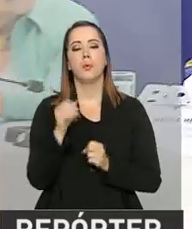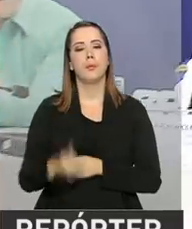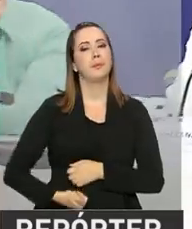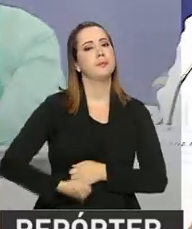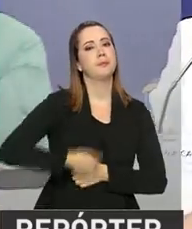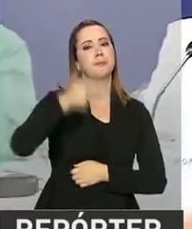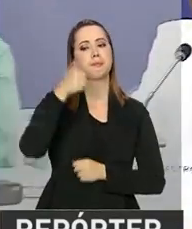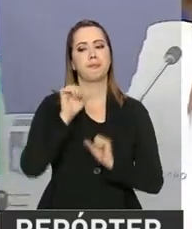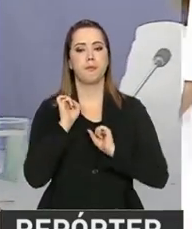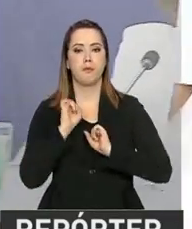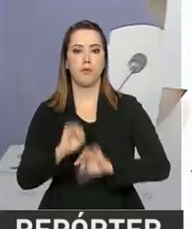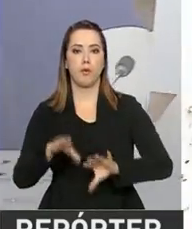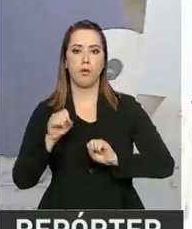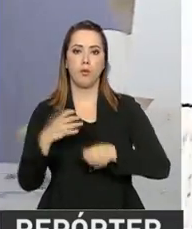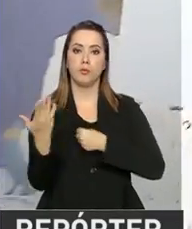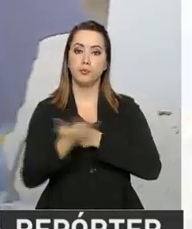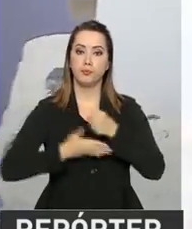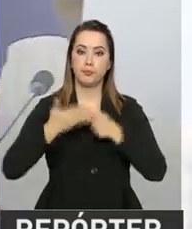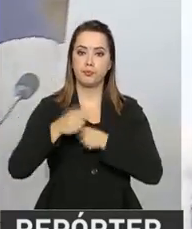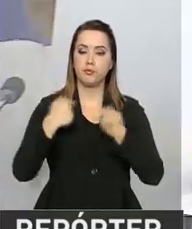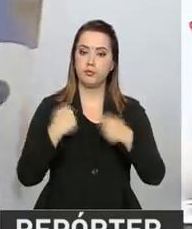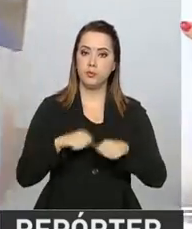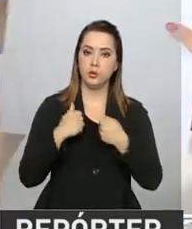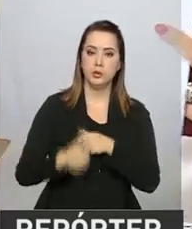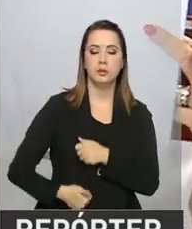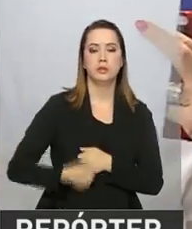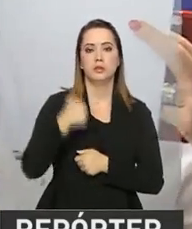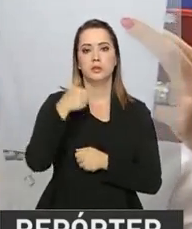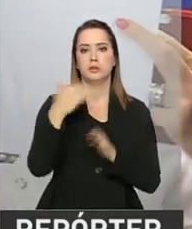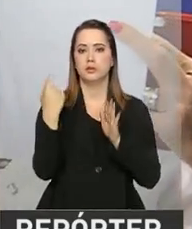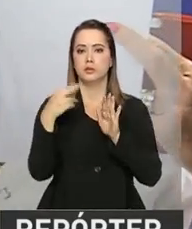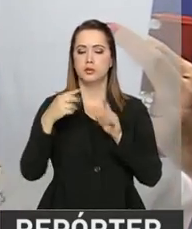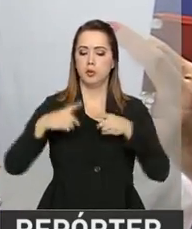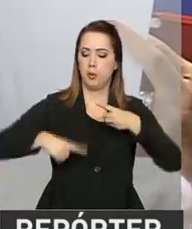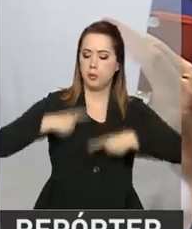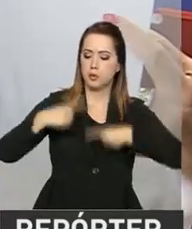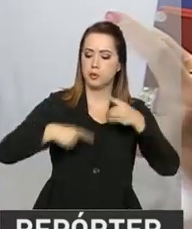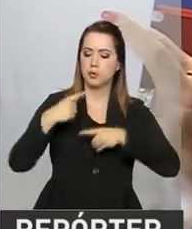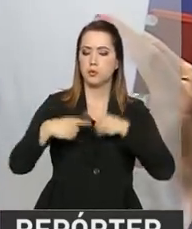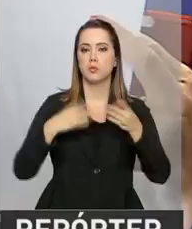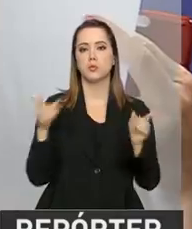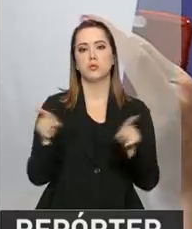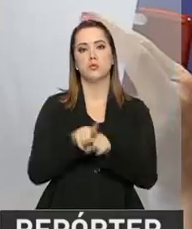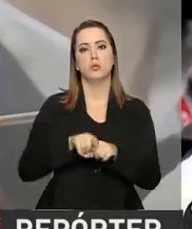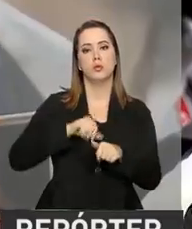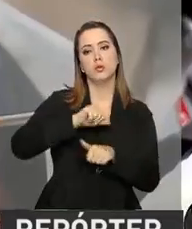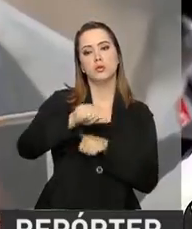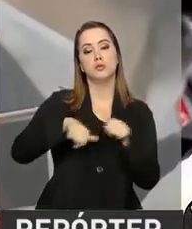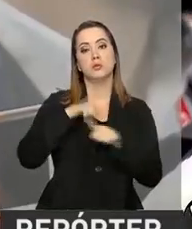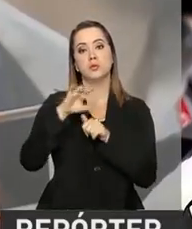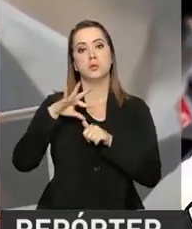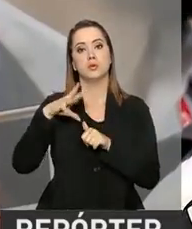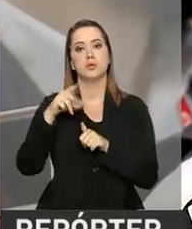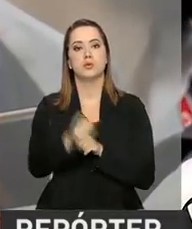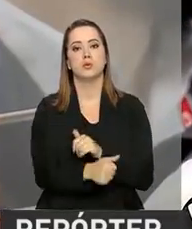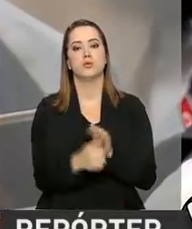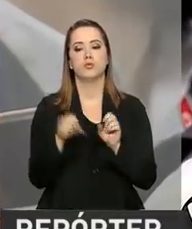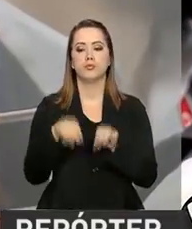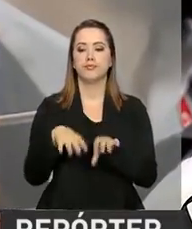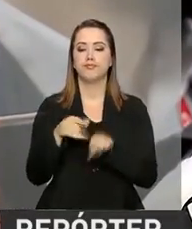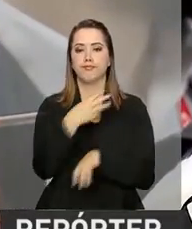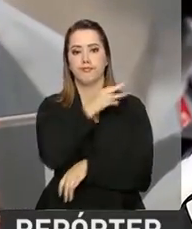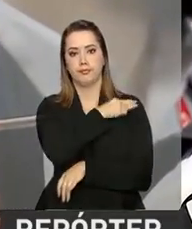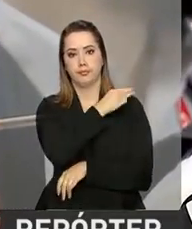no país O governo pretende reforçar as políticas públicas e fazer uma reformulação total no ensino médio brasileiro A ideia é pedir urgência para